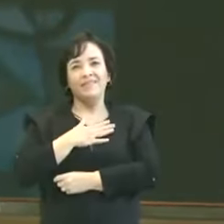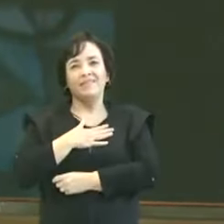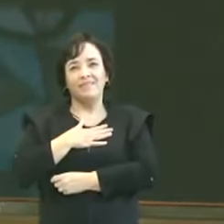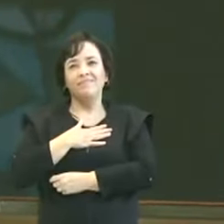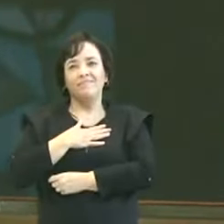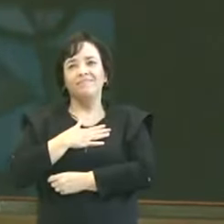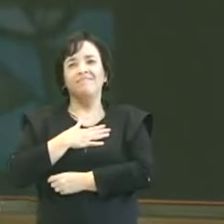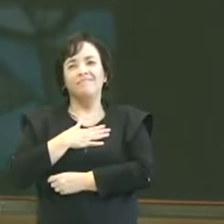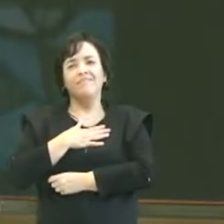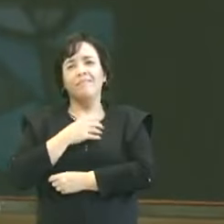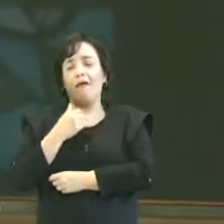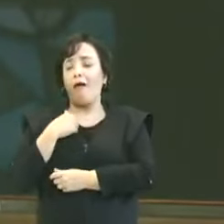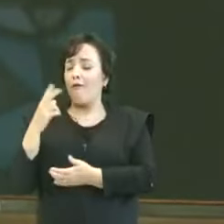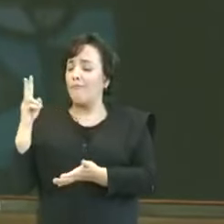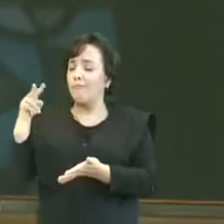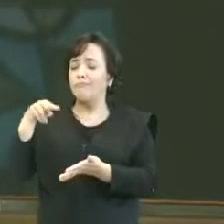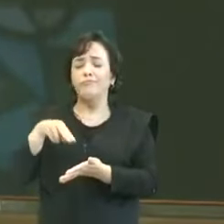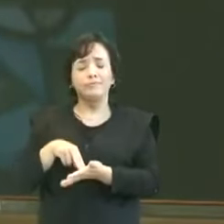E eu vim, Senhor,